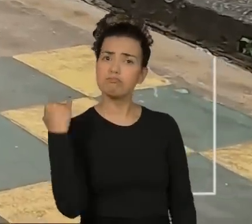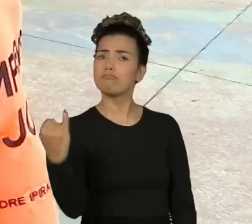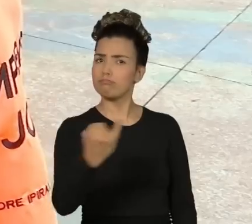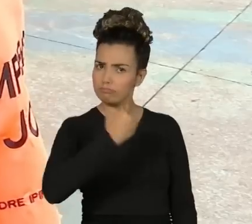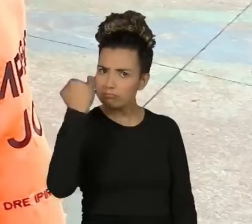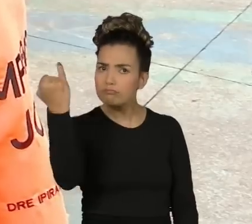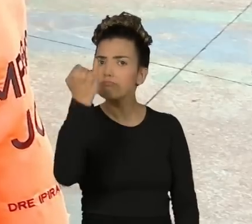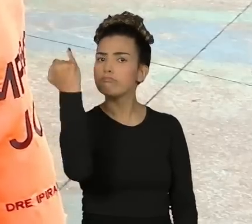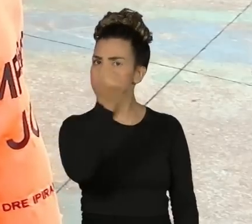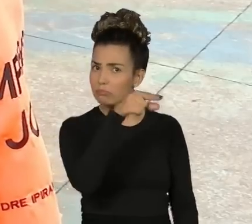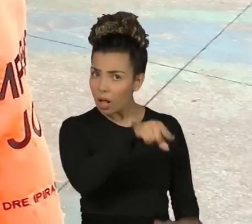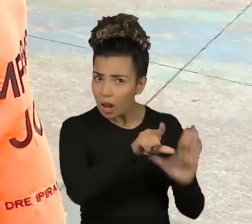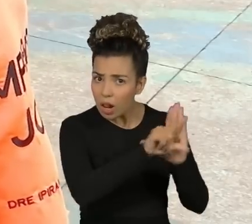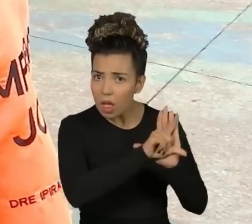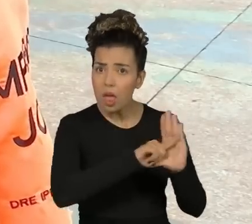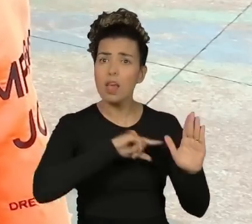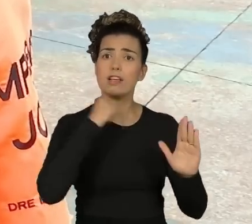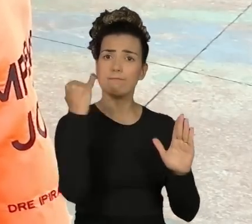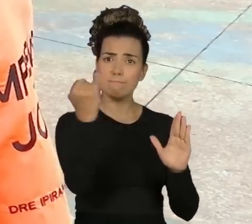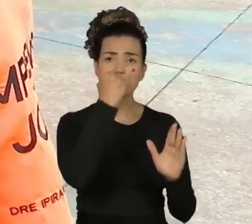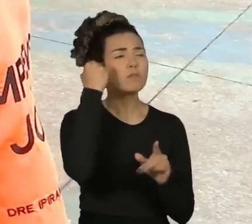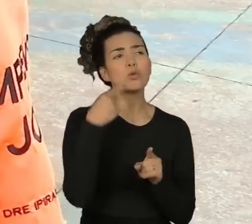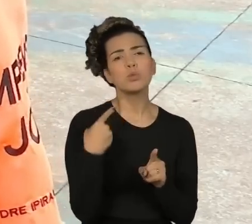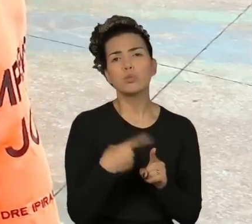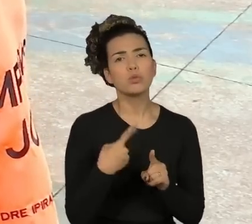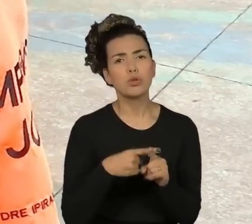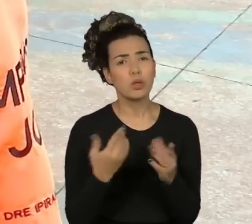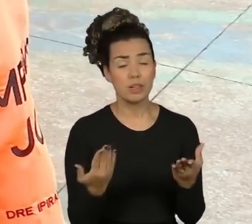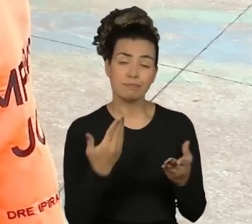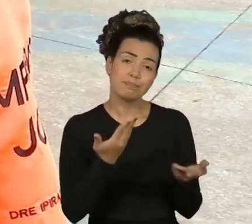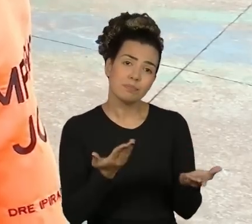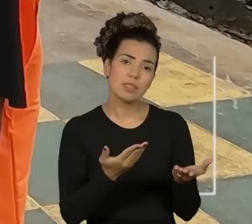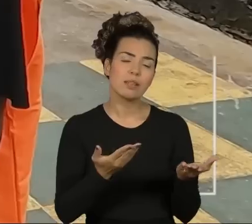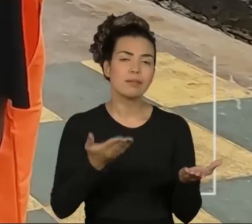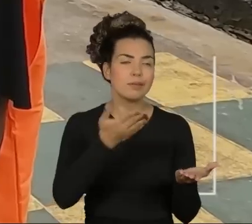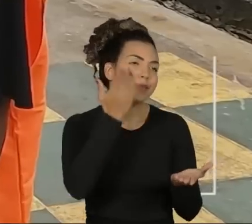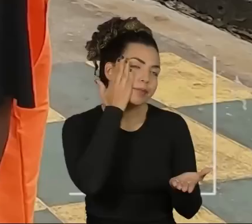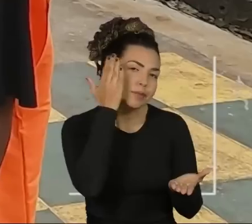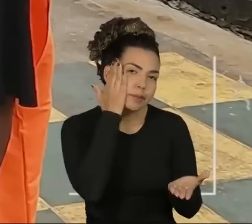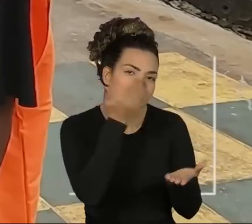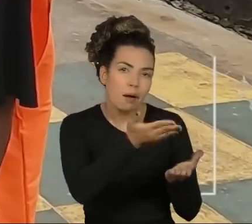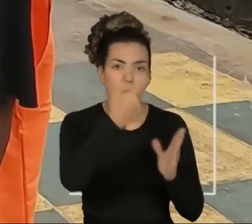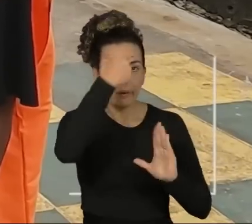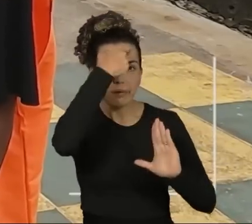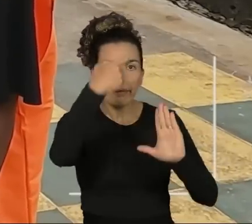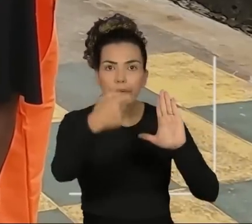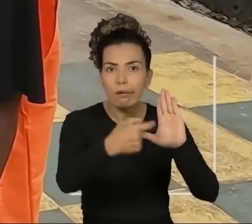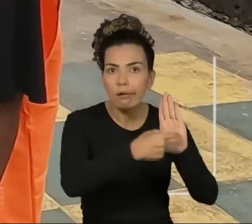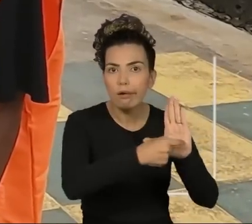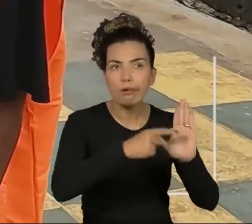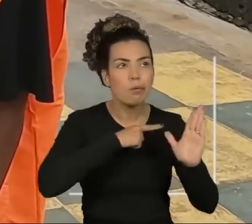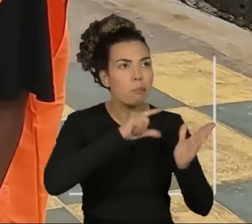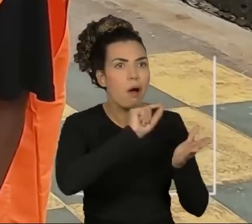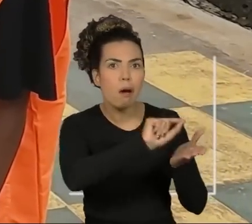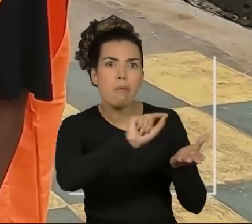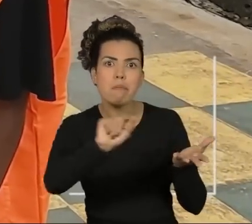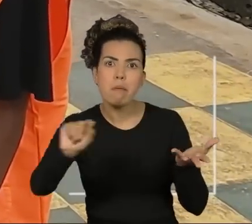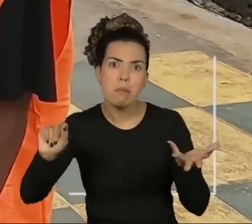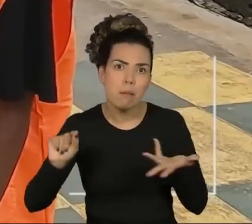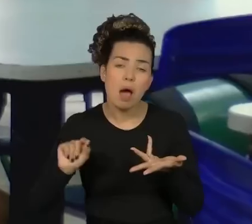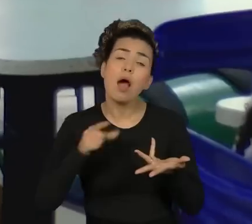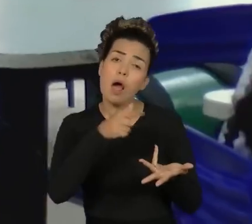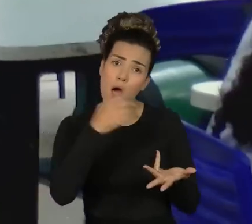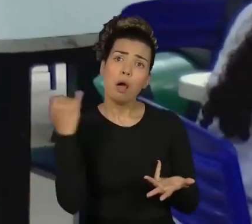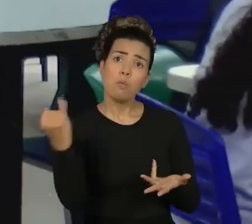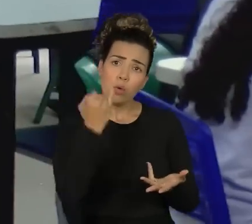lei, porque o celular, a gente sabe que a inteligência artificial hoje, as IAs e tudo, pode ser um uso didático